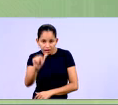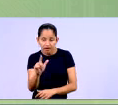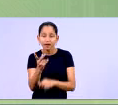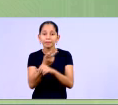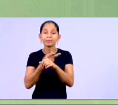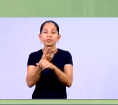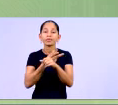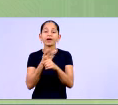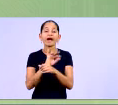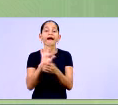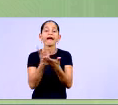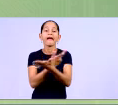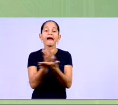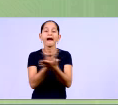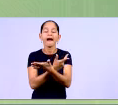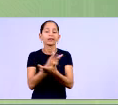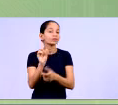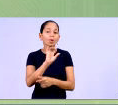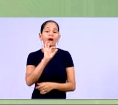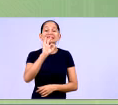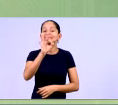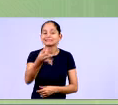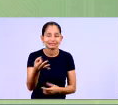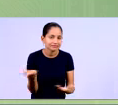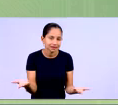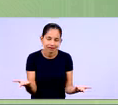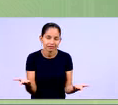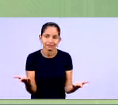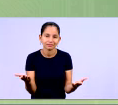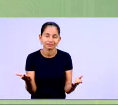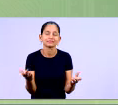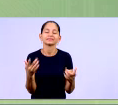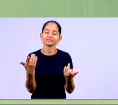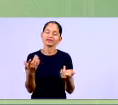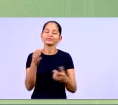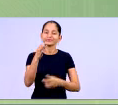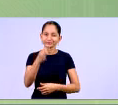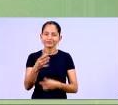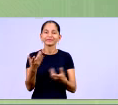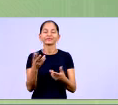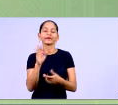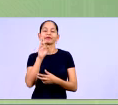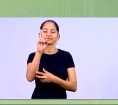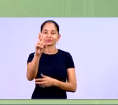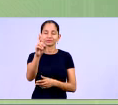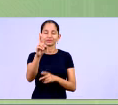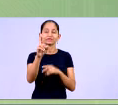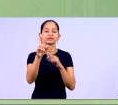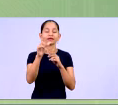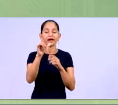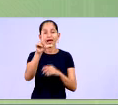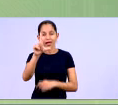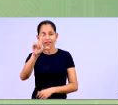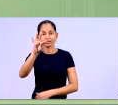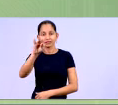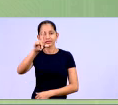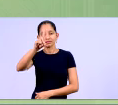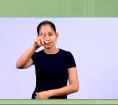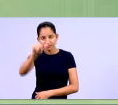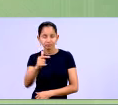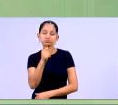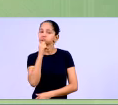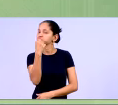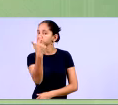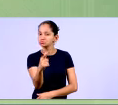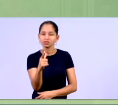busca da que não apresenta a forma de escrita da sociedade anônima. Então, a LTDA não